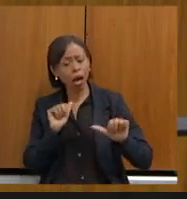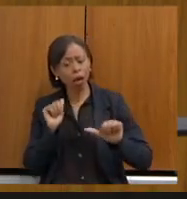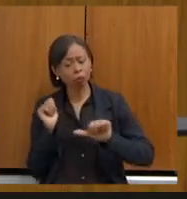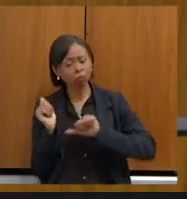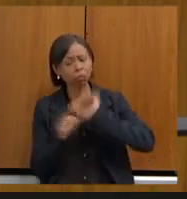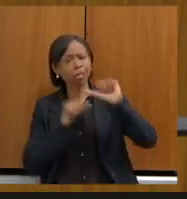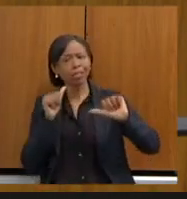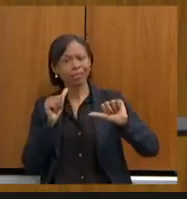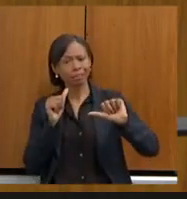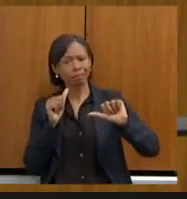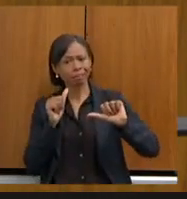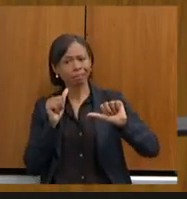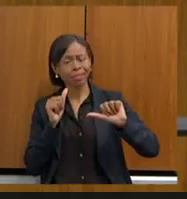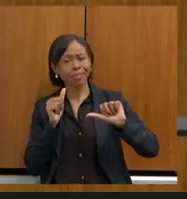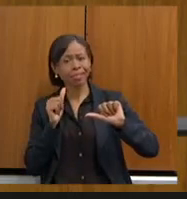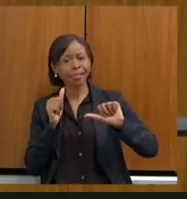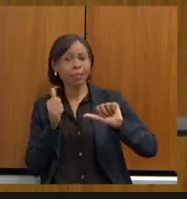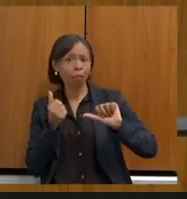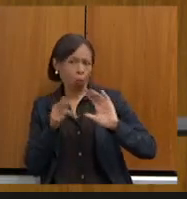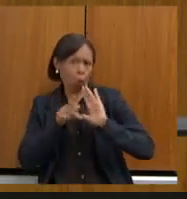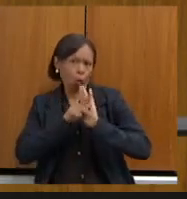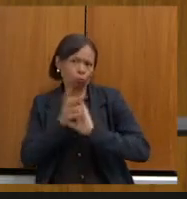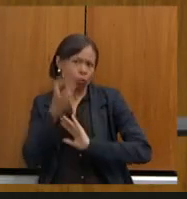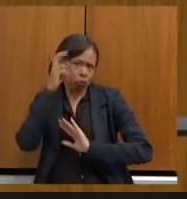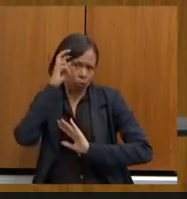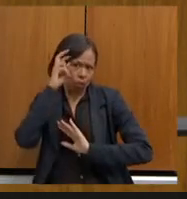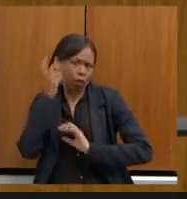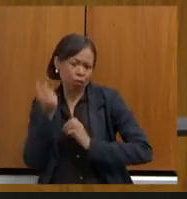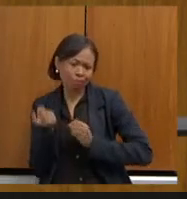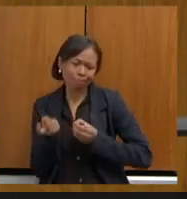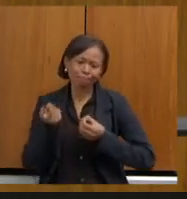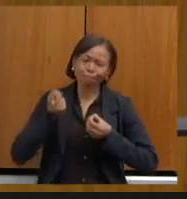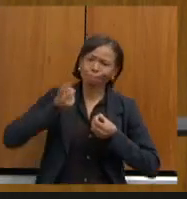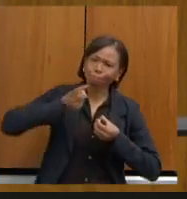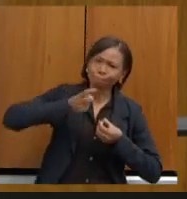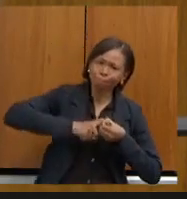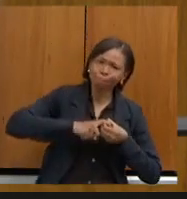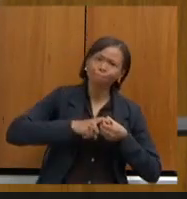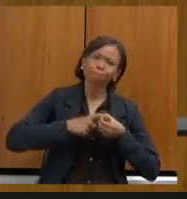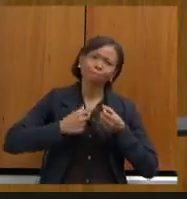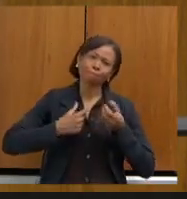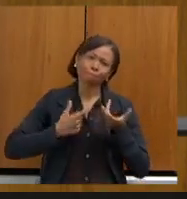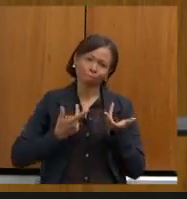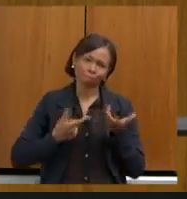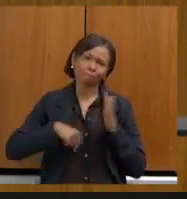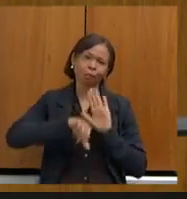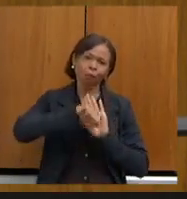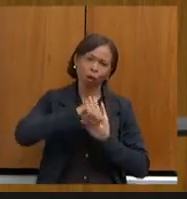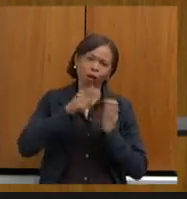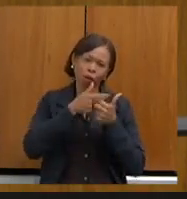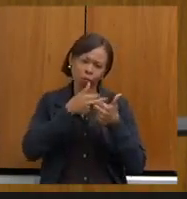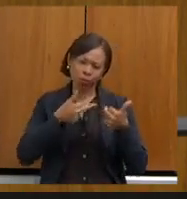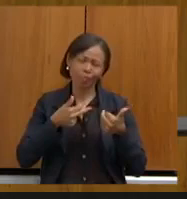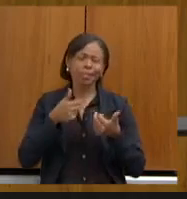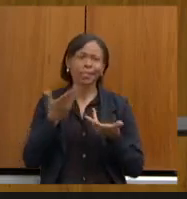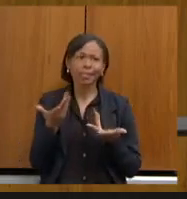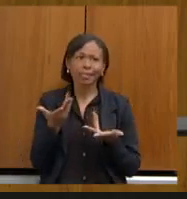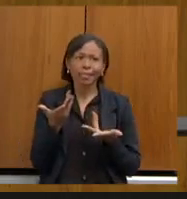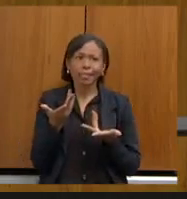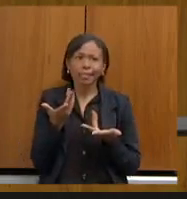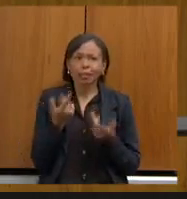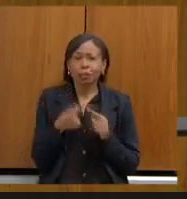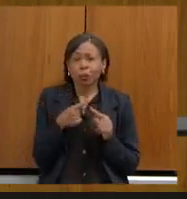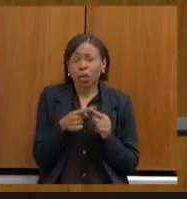cultural que isso é um ponto importante E que faz toda a diferença no contexto